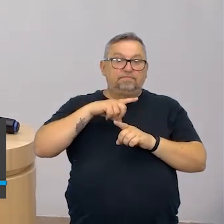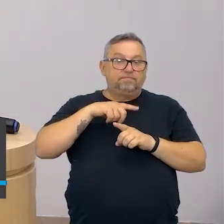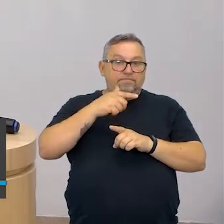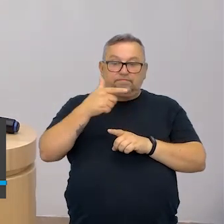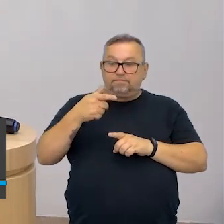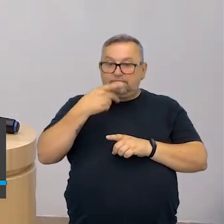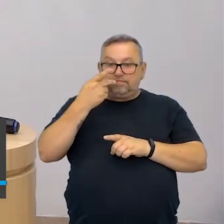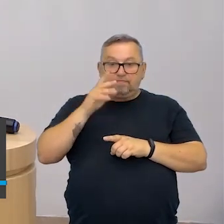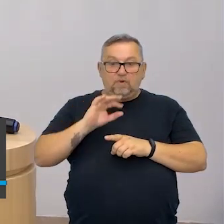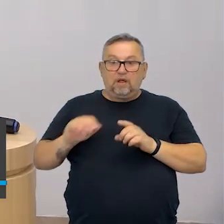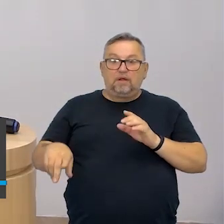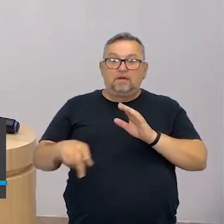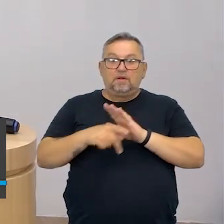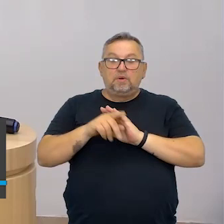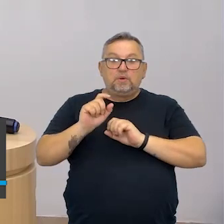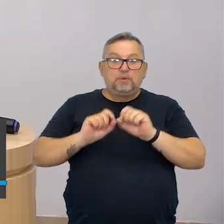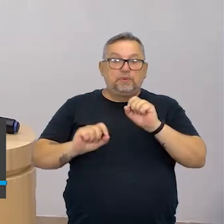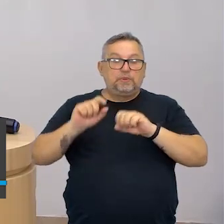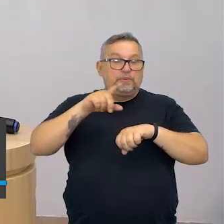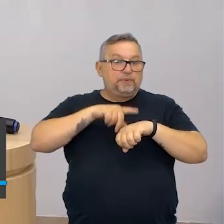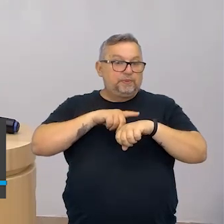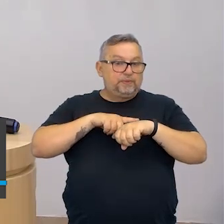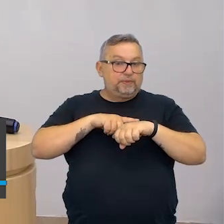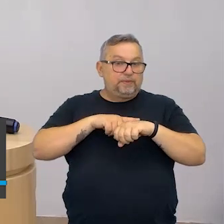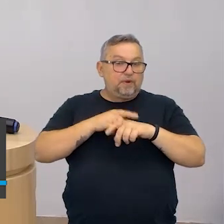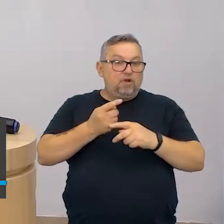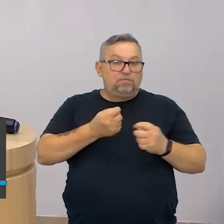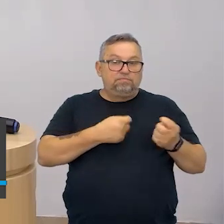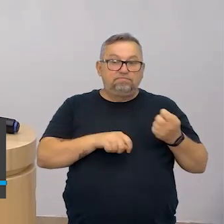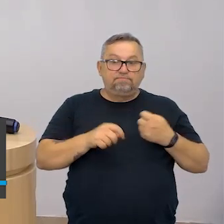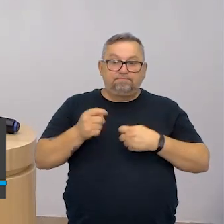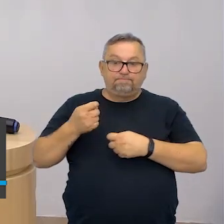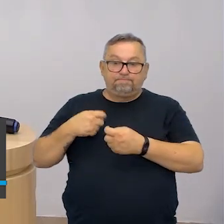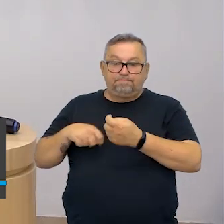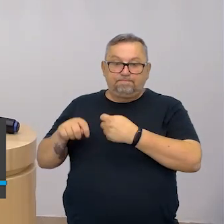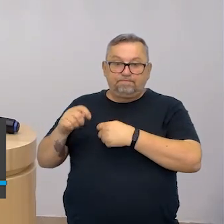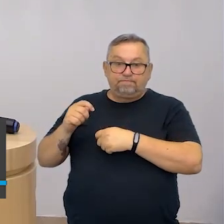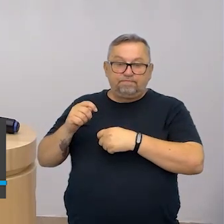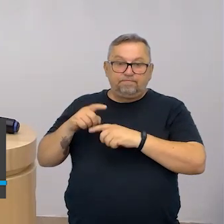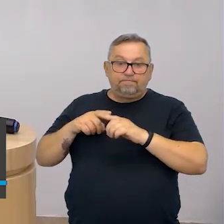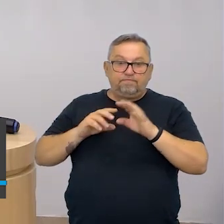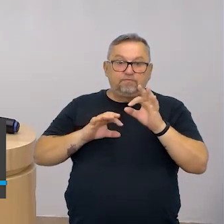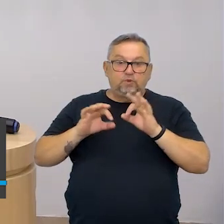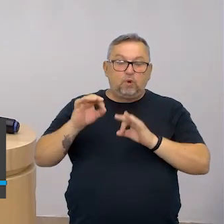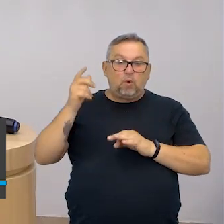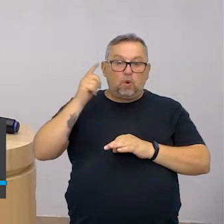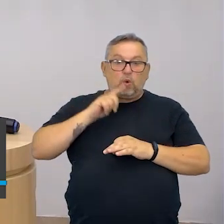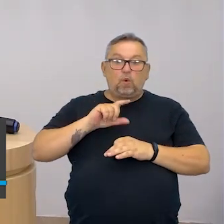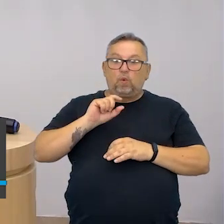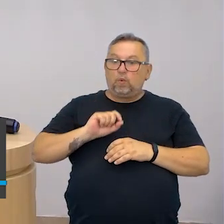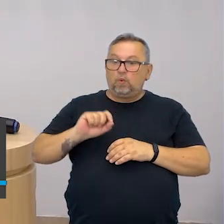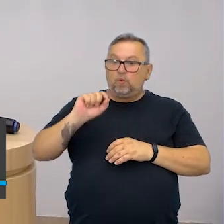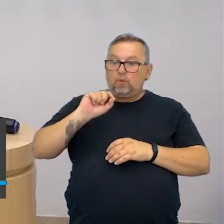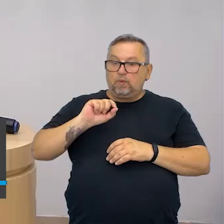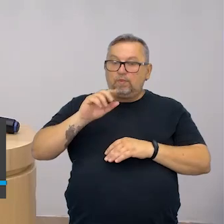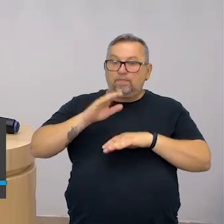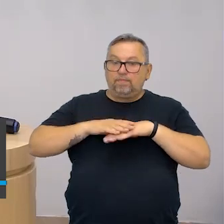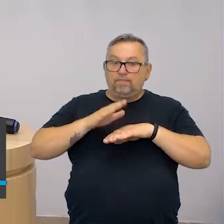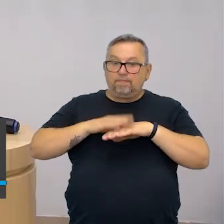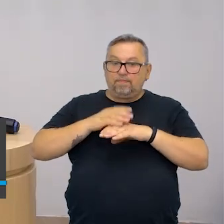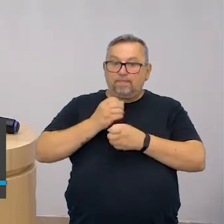mais falando, por exemplo, daquele período do mercantilismo, né? Que era o período em que prevaleceu a mão de